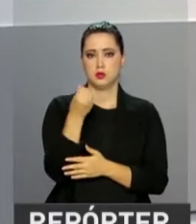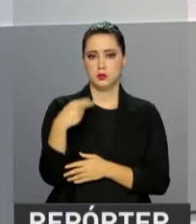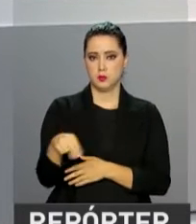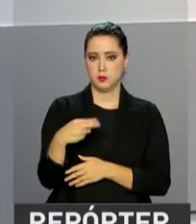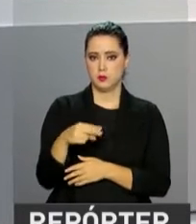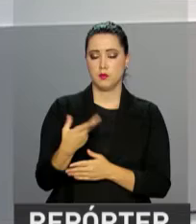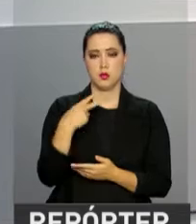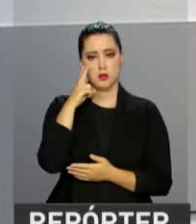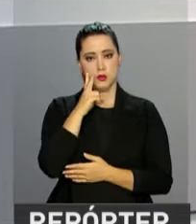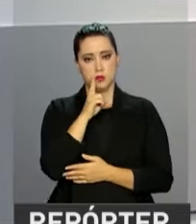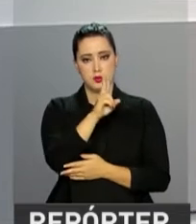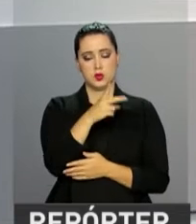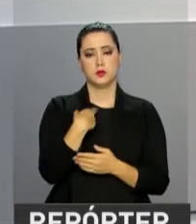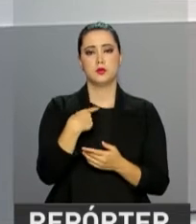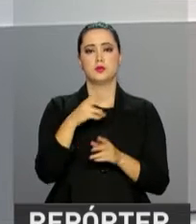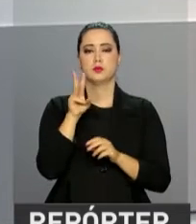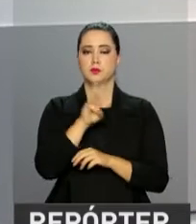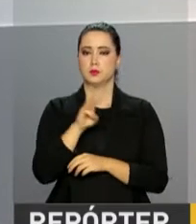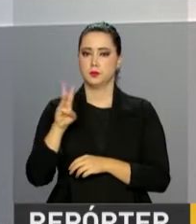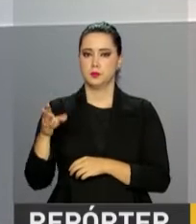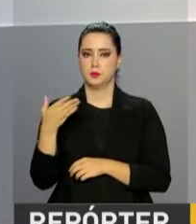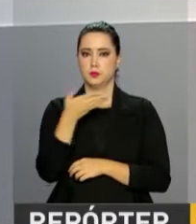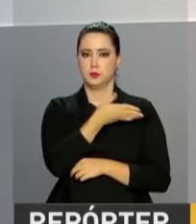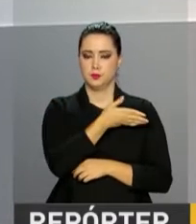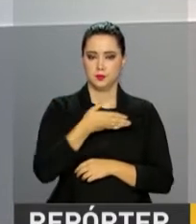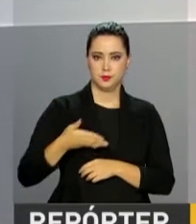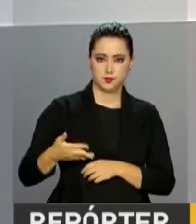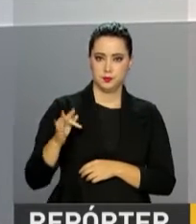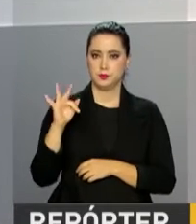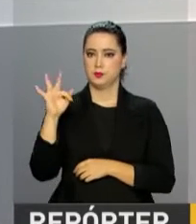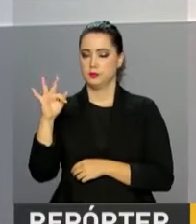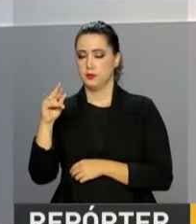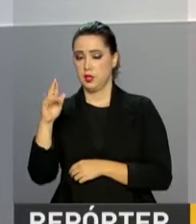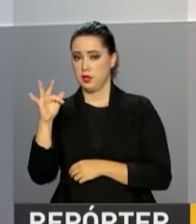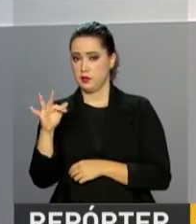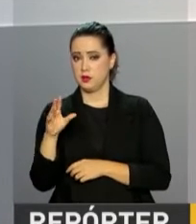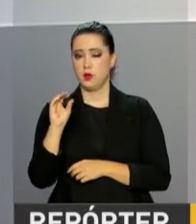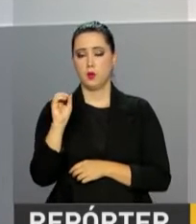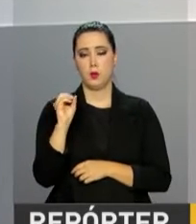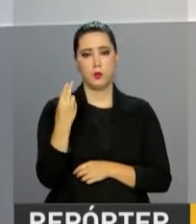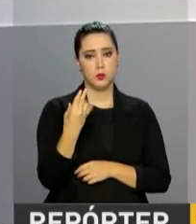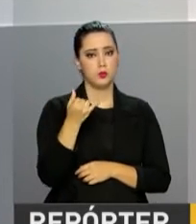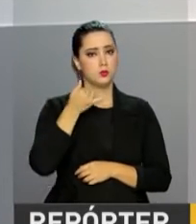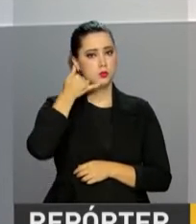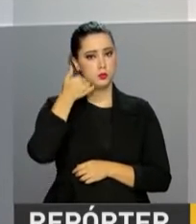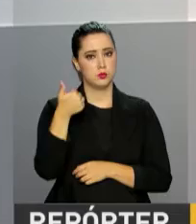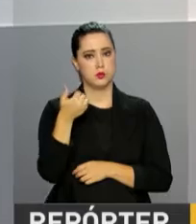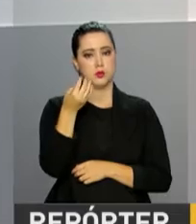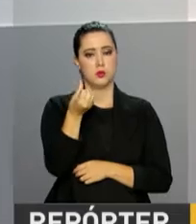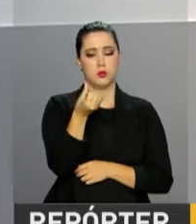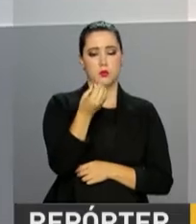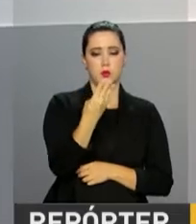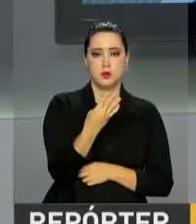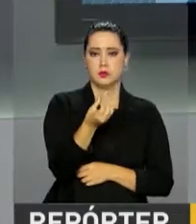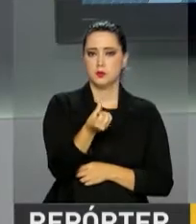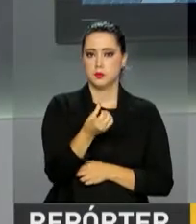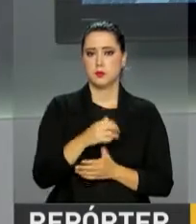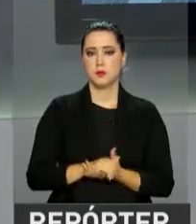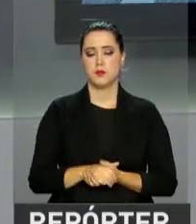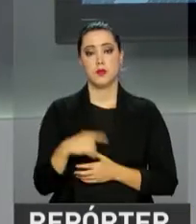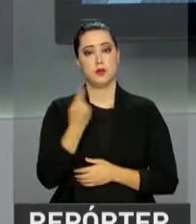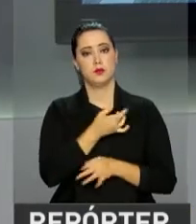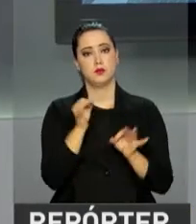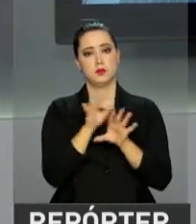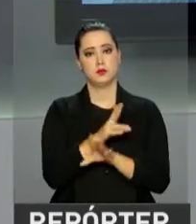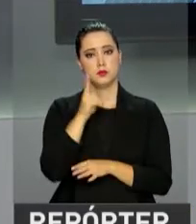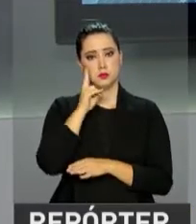a consulta poderá ser feita na internet no site da receita ou pelo receitafone no número 146 nós